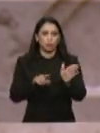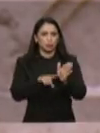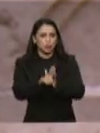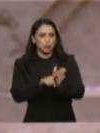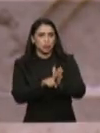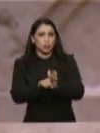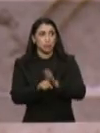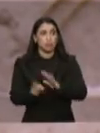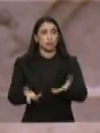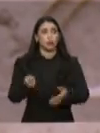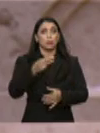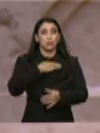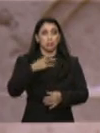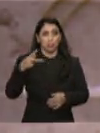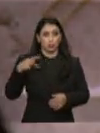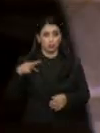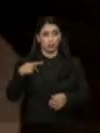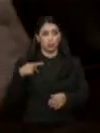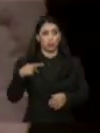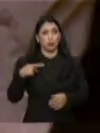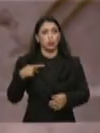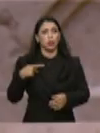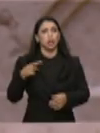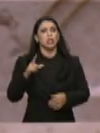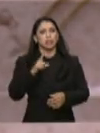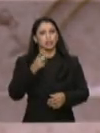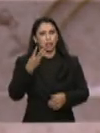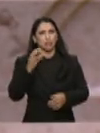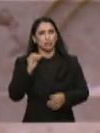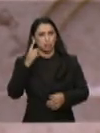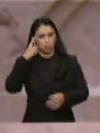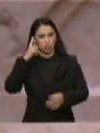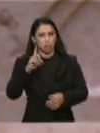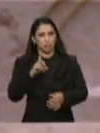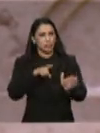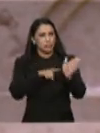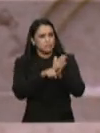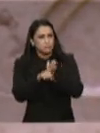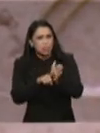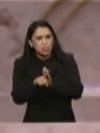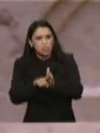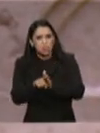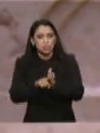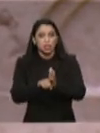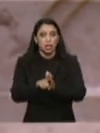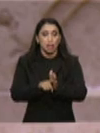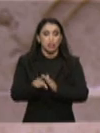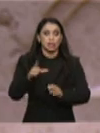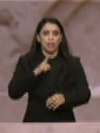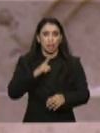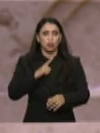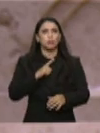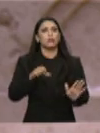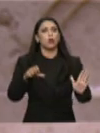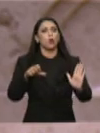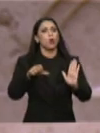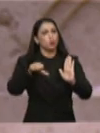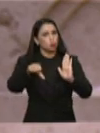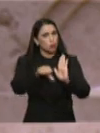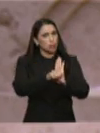tem buscado a apuração e, na via da ação penal, a responsabilização